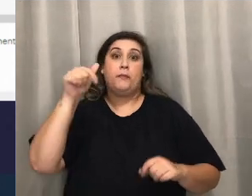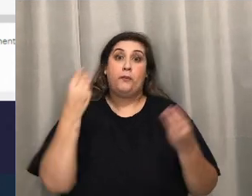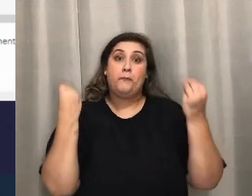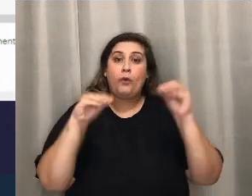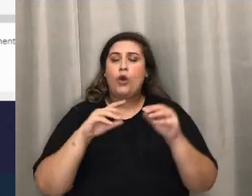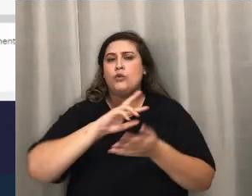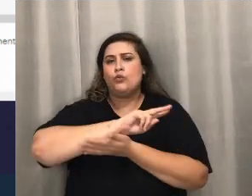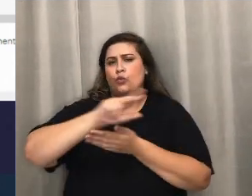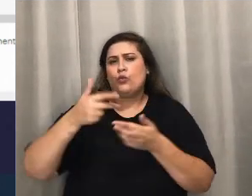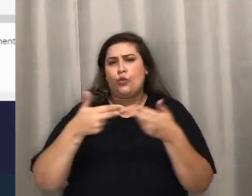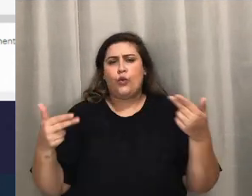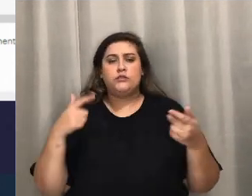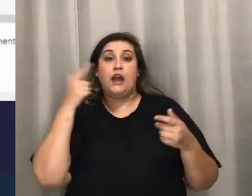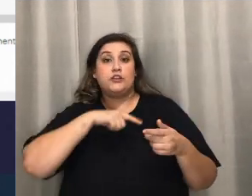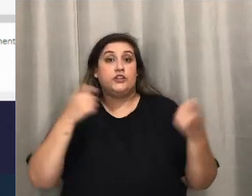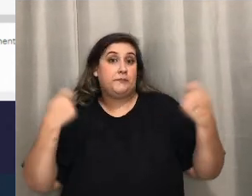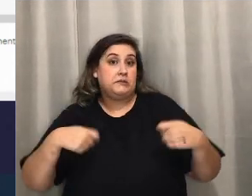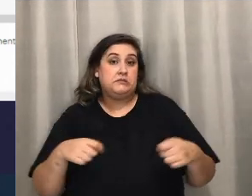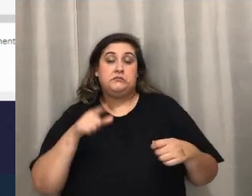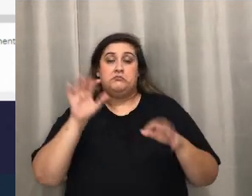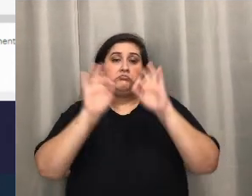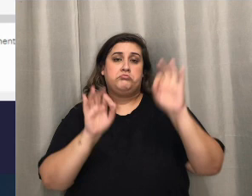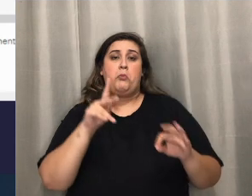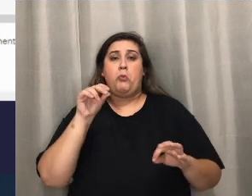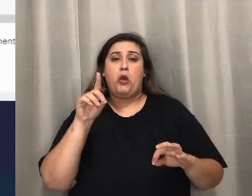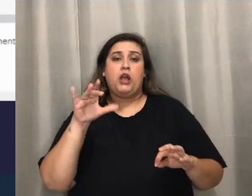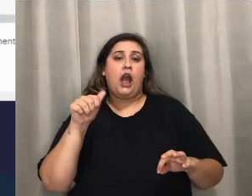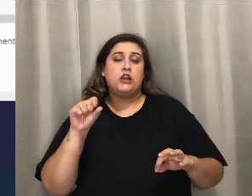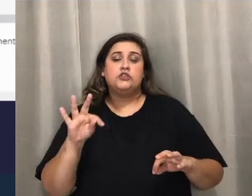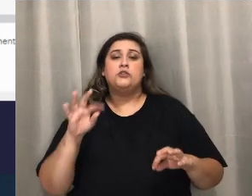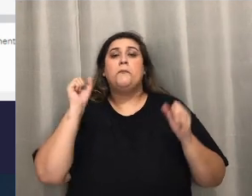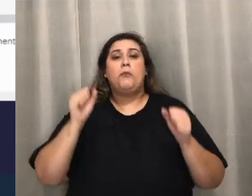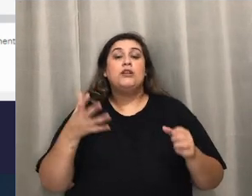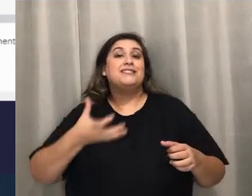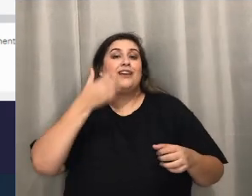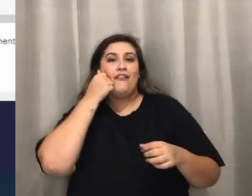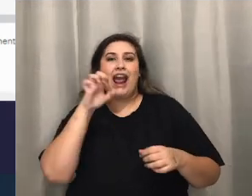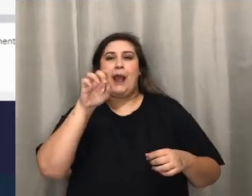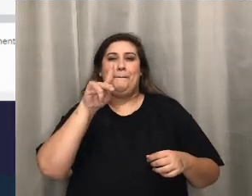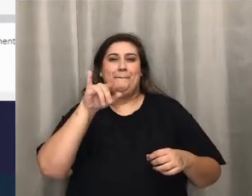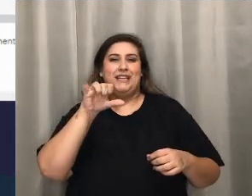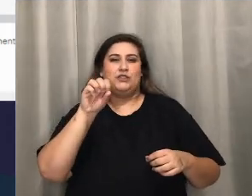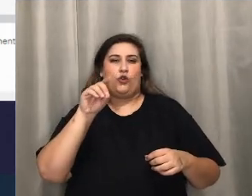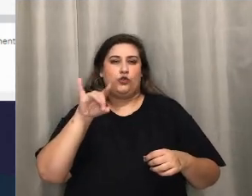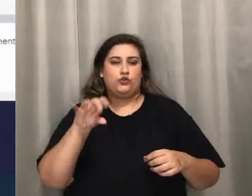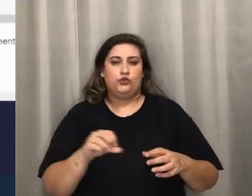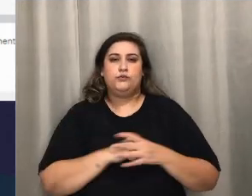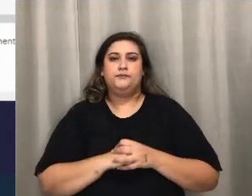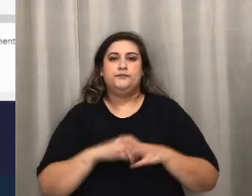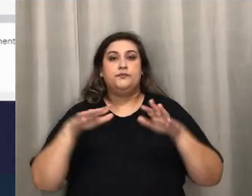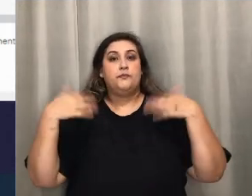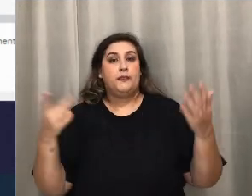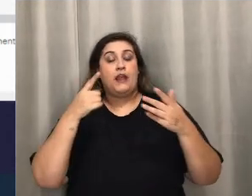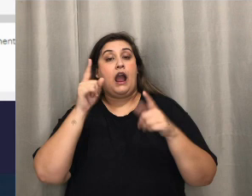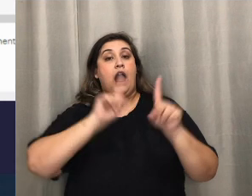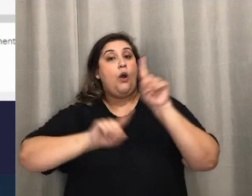necessários para a elaboração do podcast, basta nós salvarmos episódio. Vou citar para vocês algumas